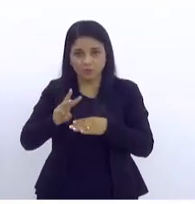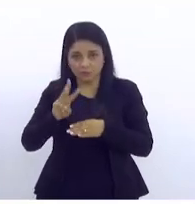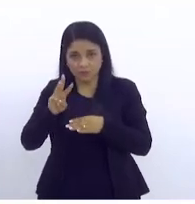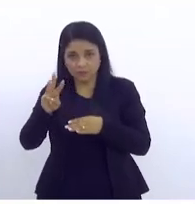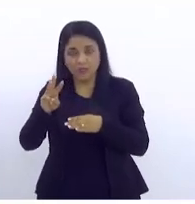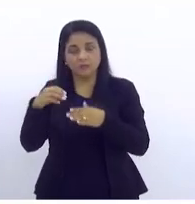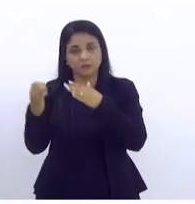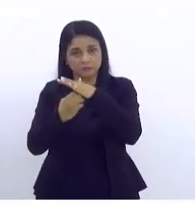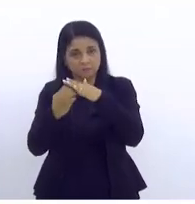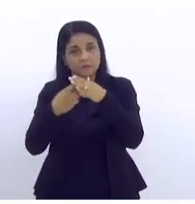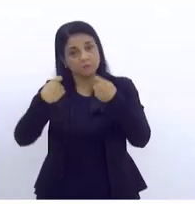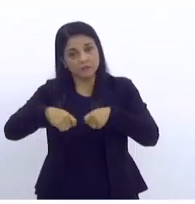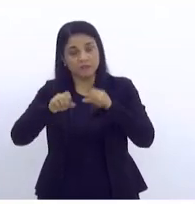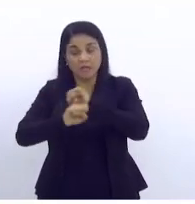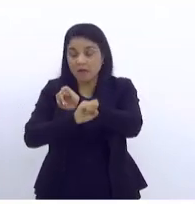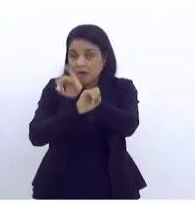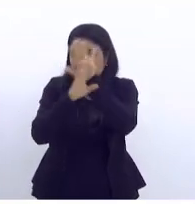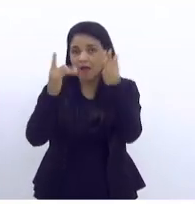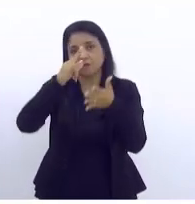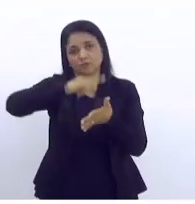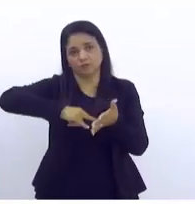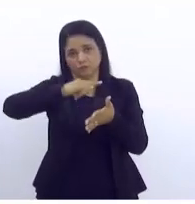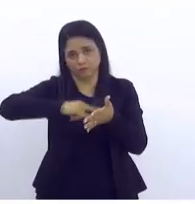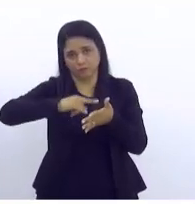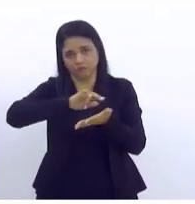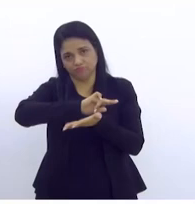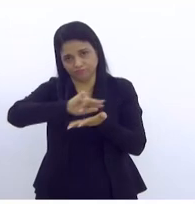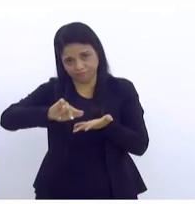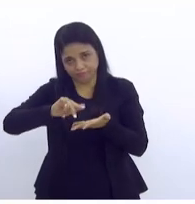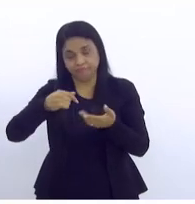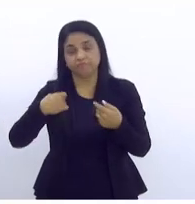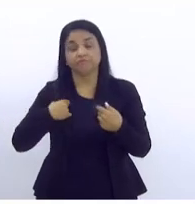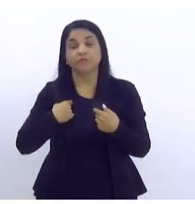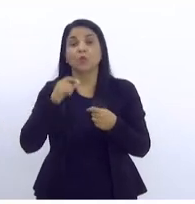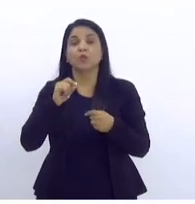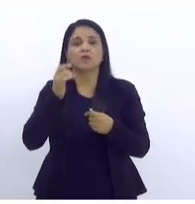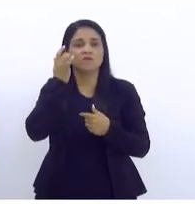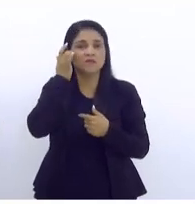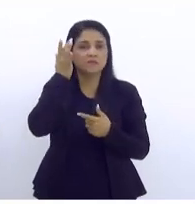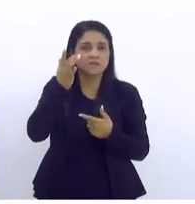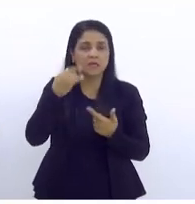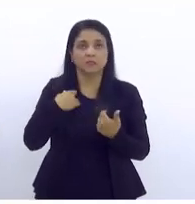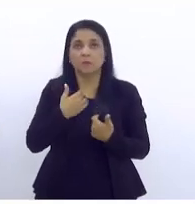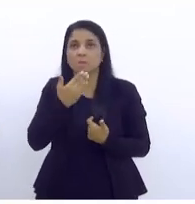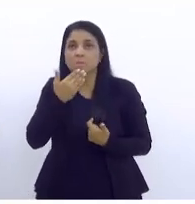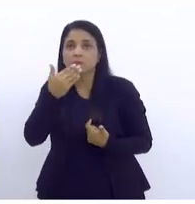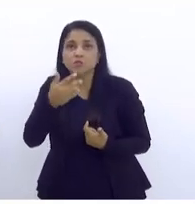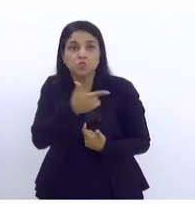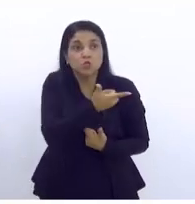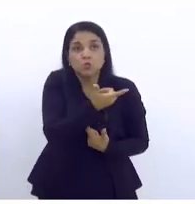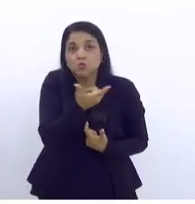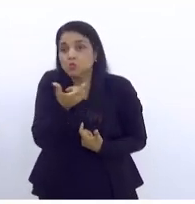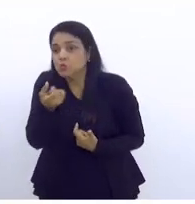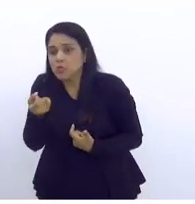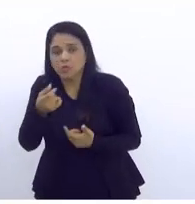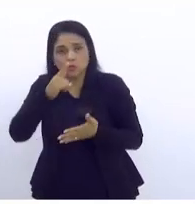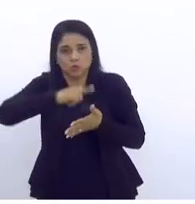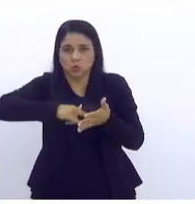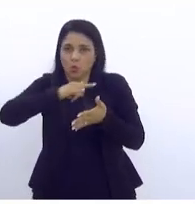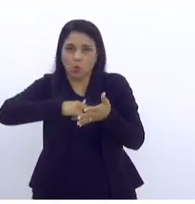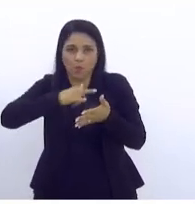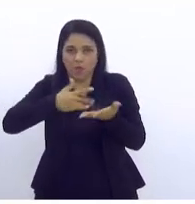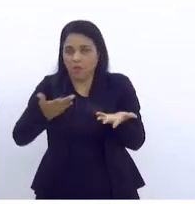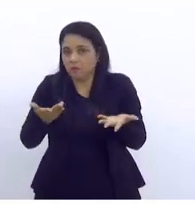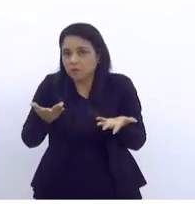você tem que tá lá né Eh a facilidade de demanda né você não pode pedir 200 documentos para uma pessoa que quer ter direito à